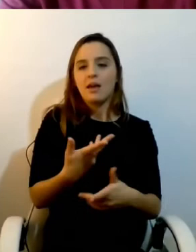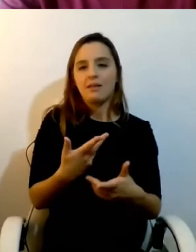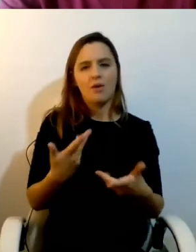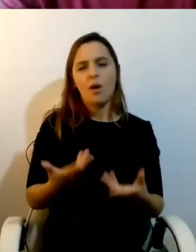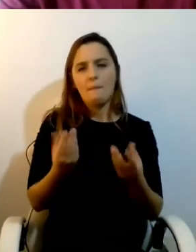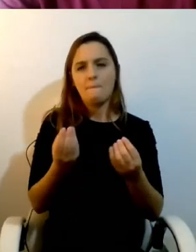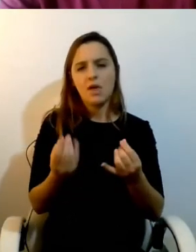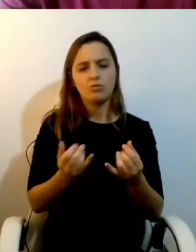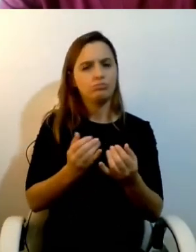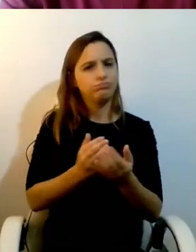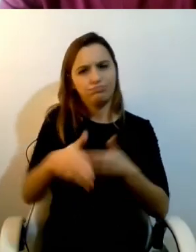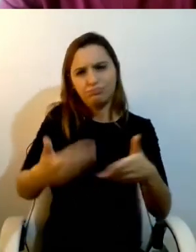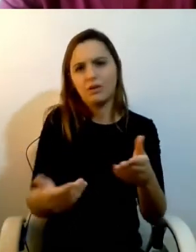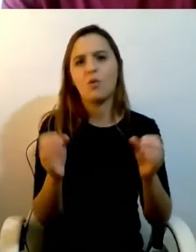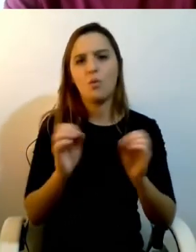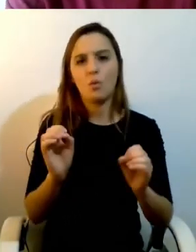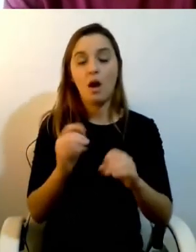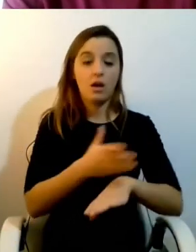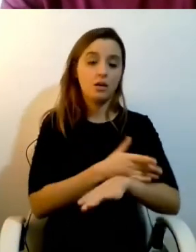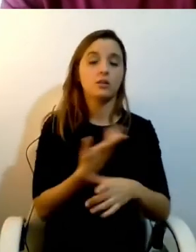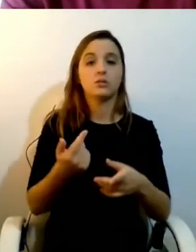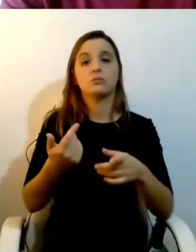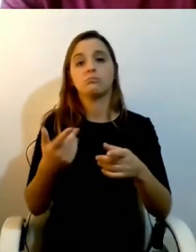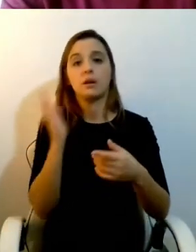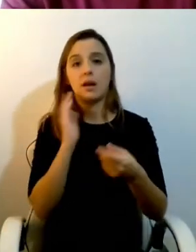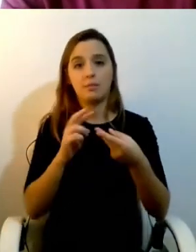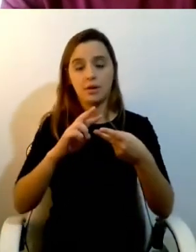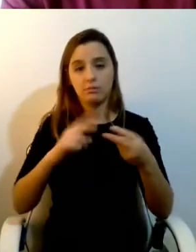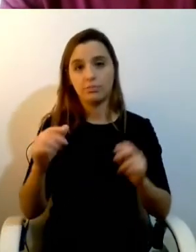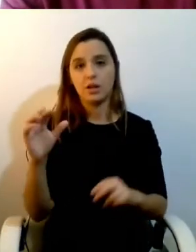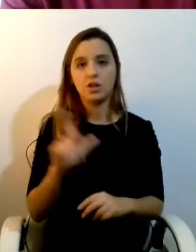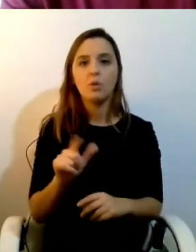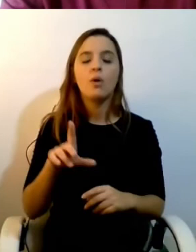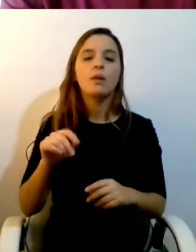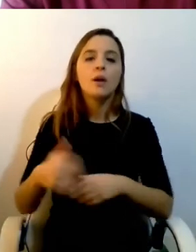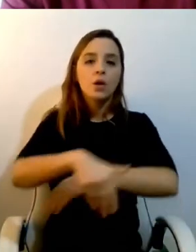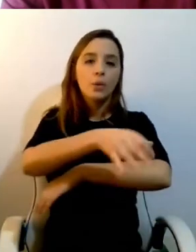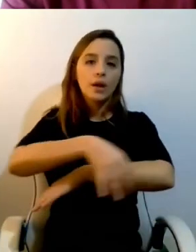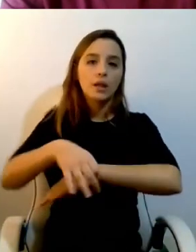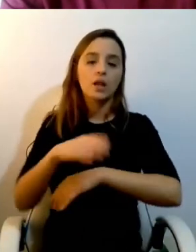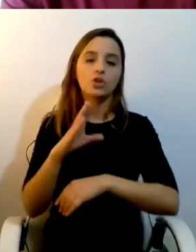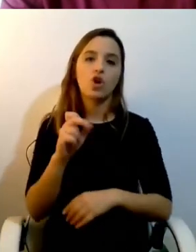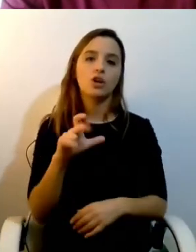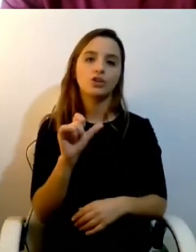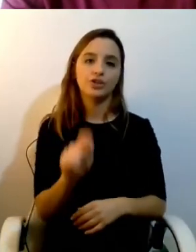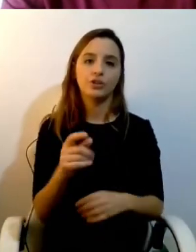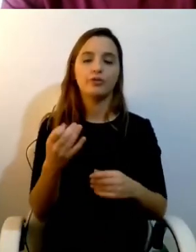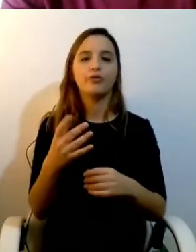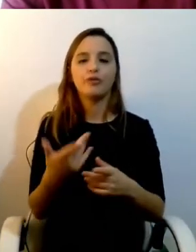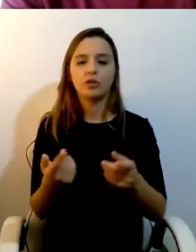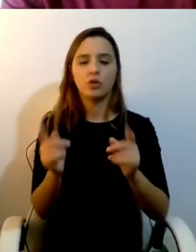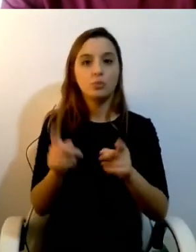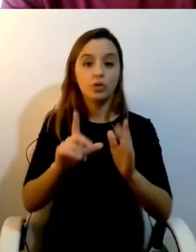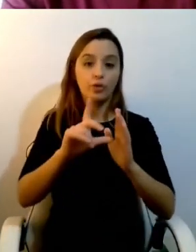debates que a Câmara Municipal de Lisboa e o arquiteto Jorge Falcato organizaram para lançar o projeto piloto de vida